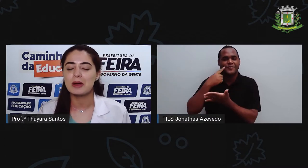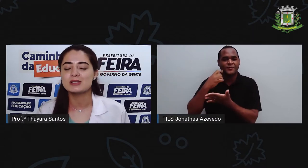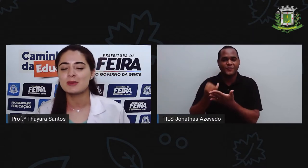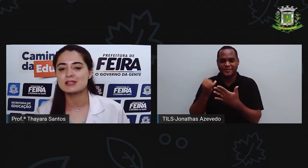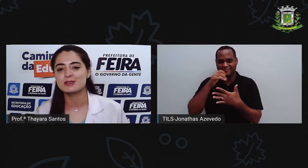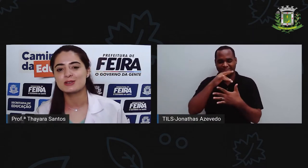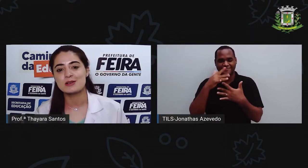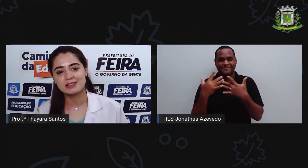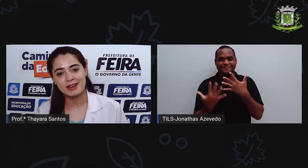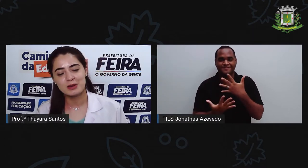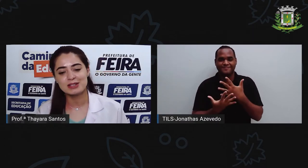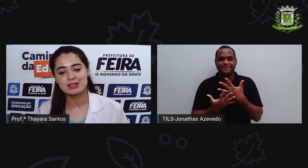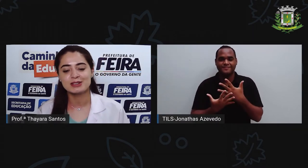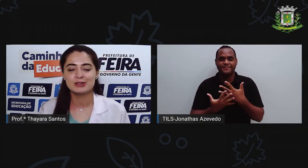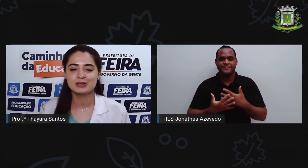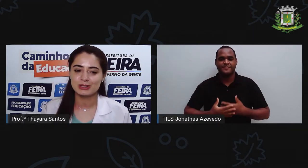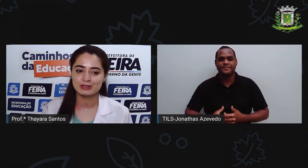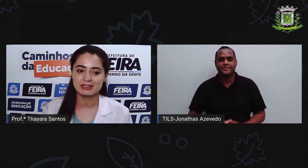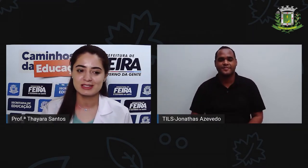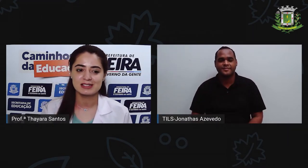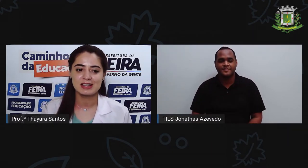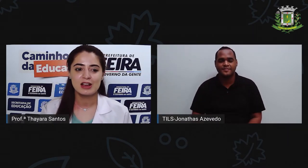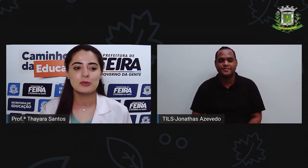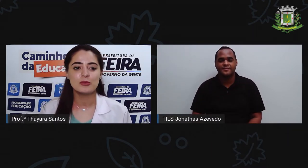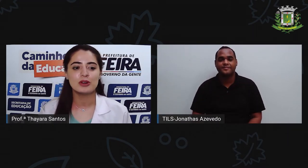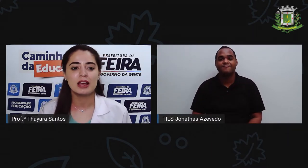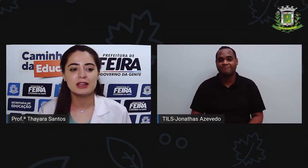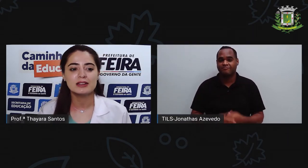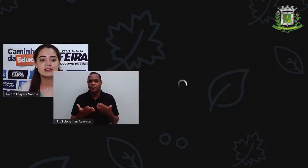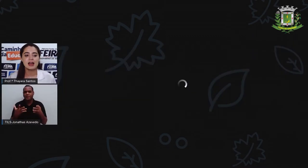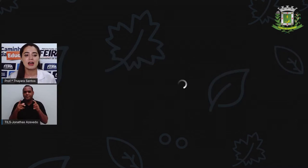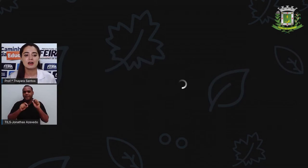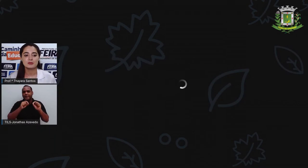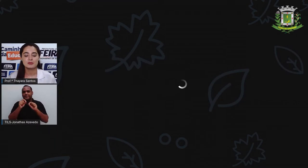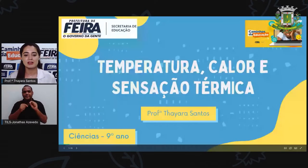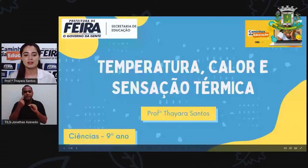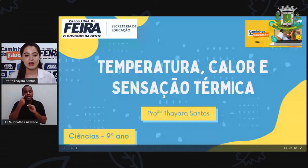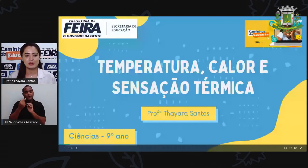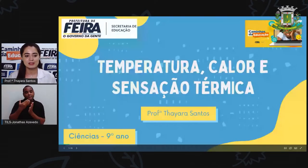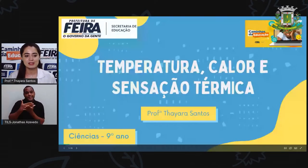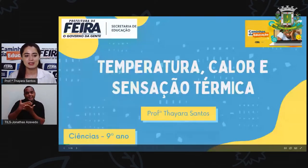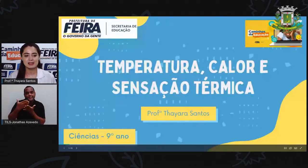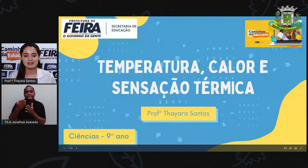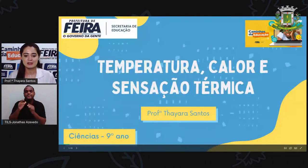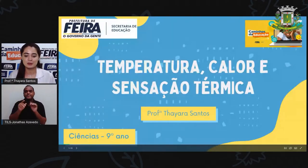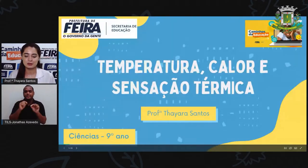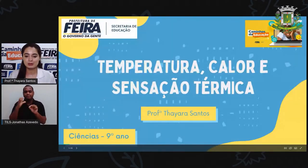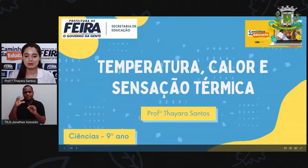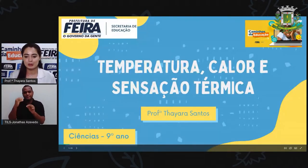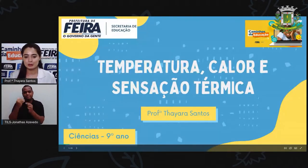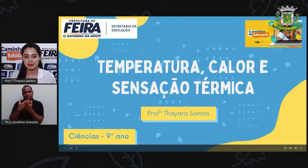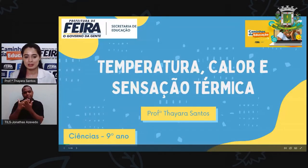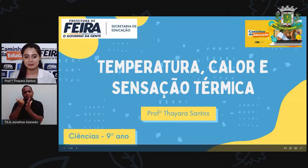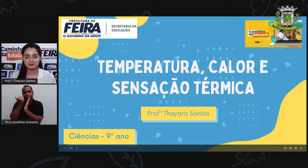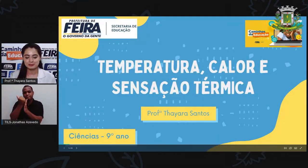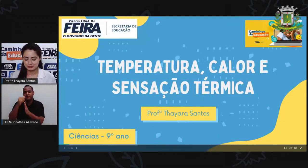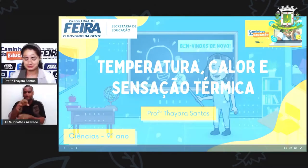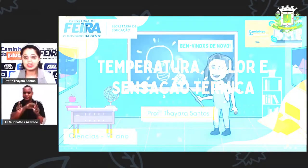tem a participação do nosso intérprete, o Jonathan. Vamos lá iniciar mais uma aula de ciências do nono